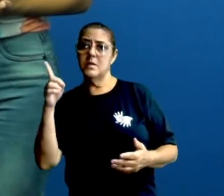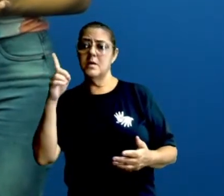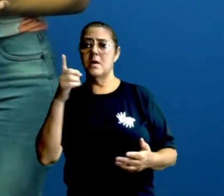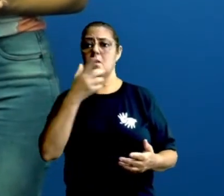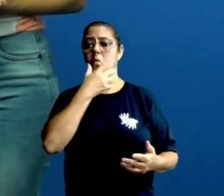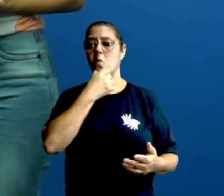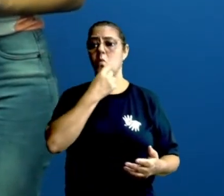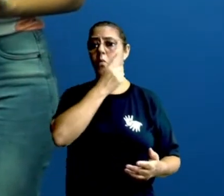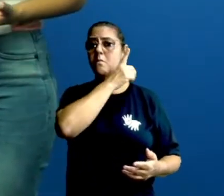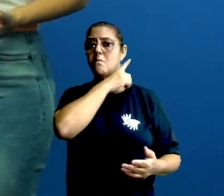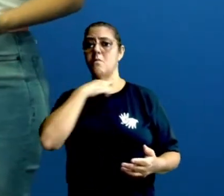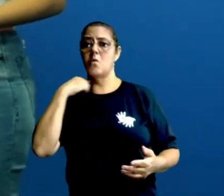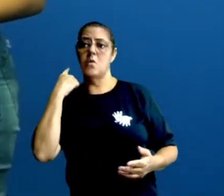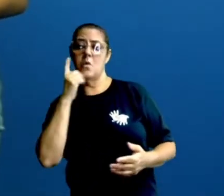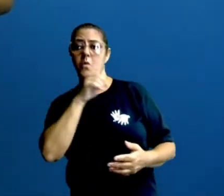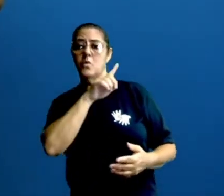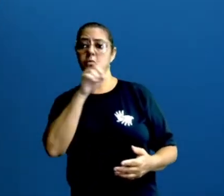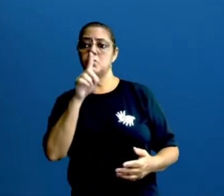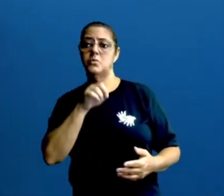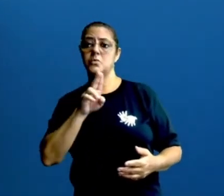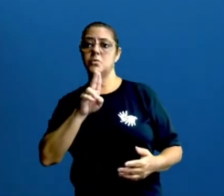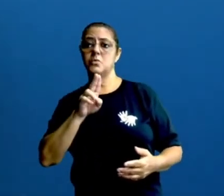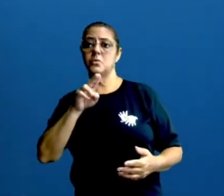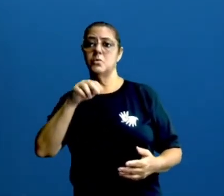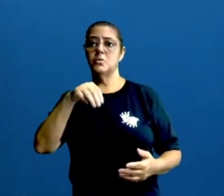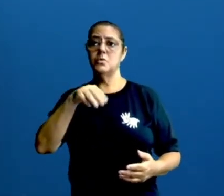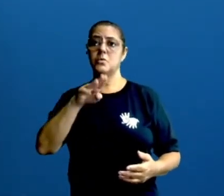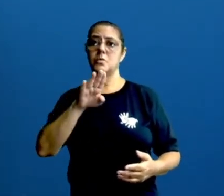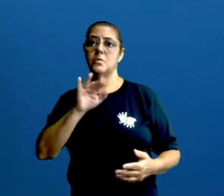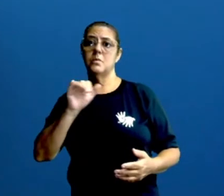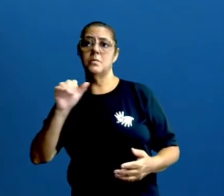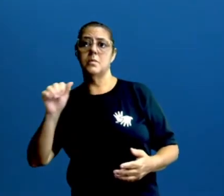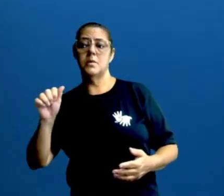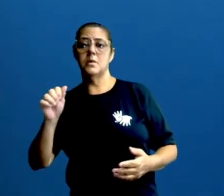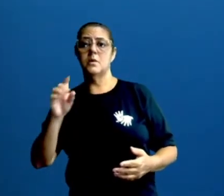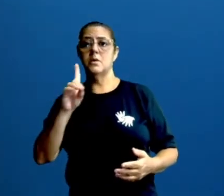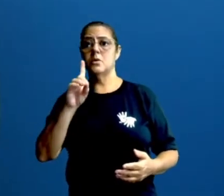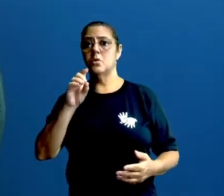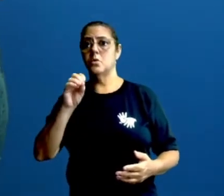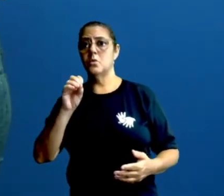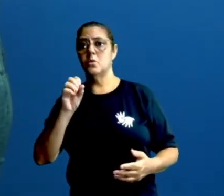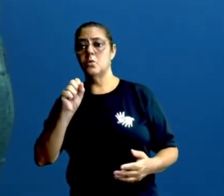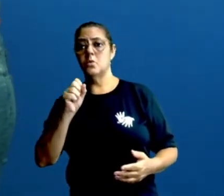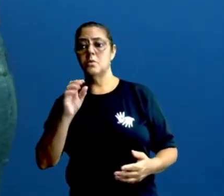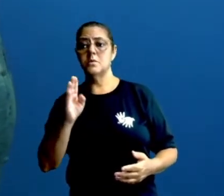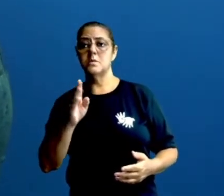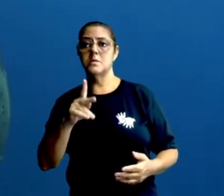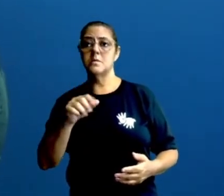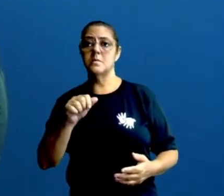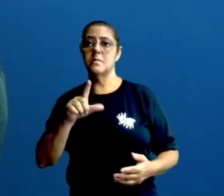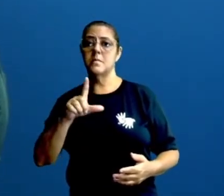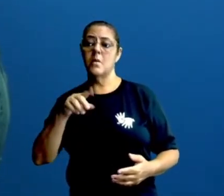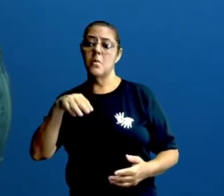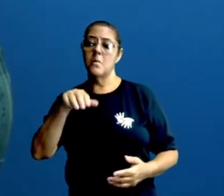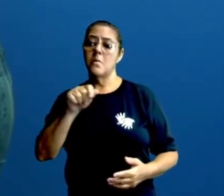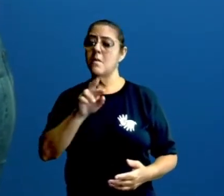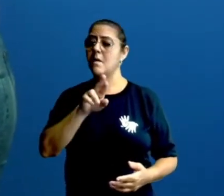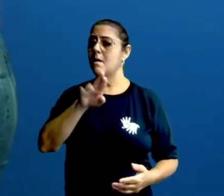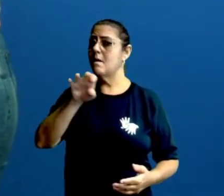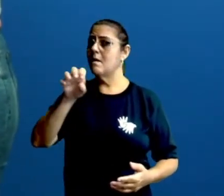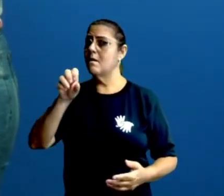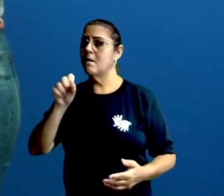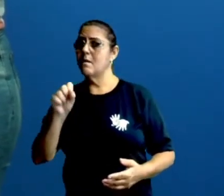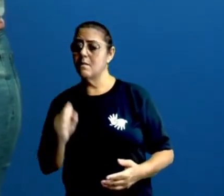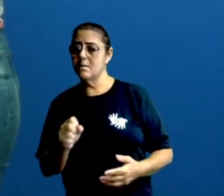dos Palmares, que foi um dos líderes desse quilombo. Mas, professora, a Serra da Barriga não fica